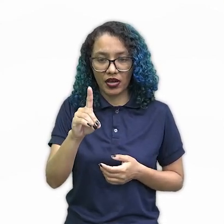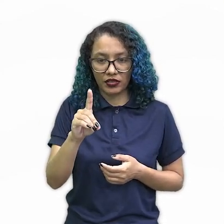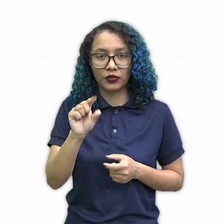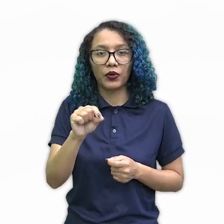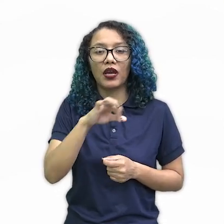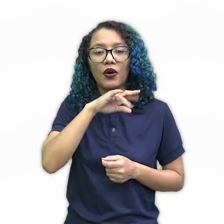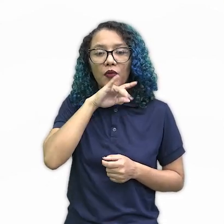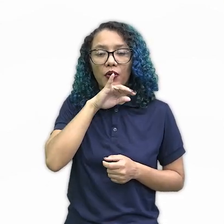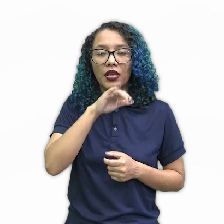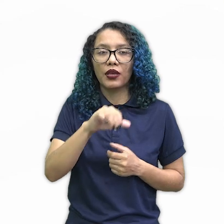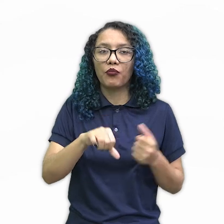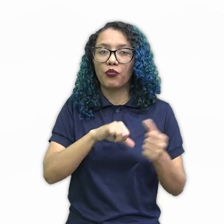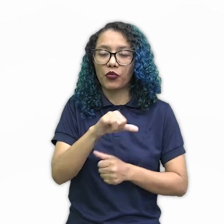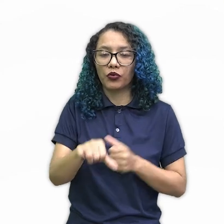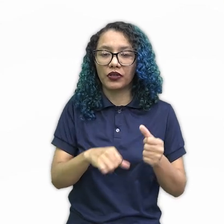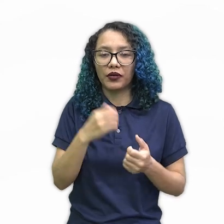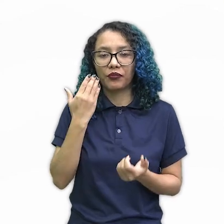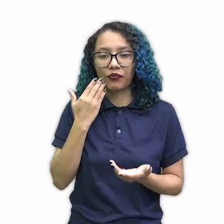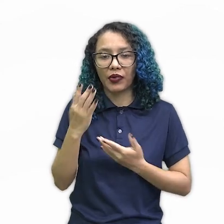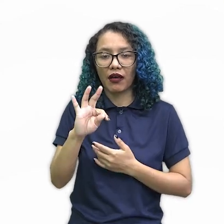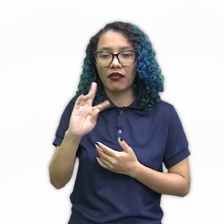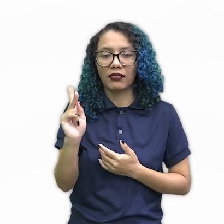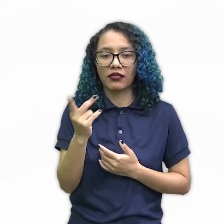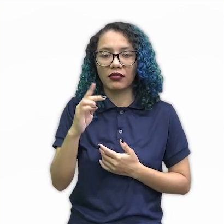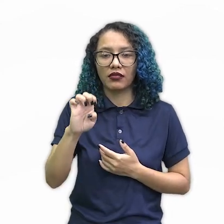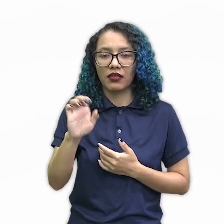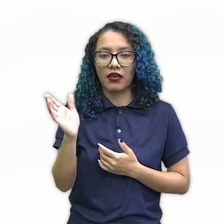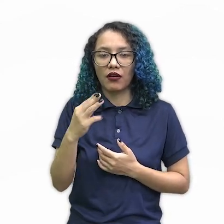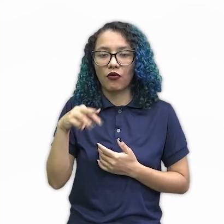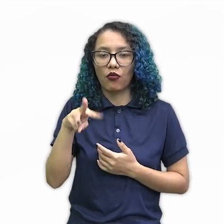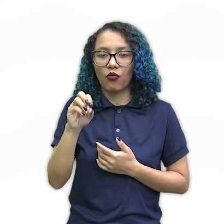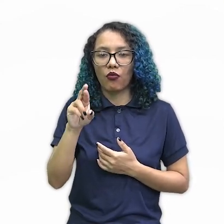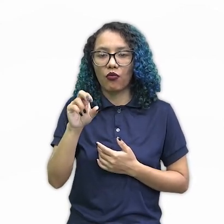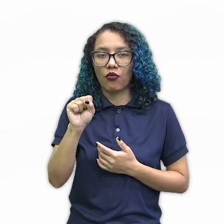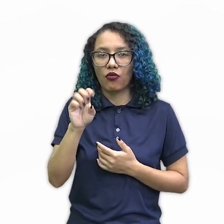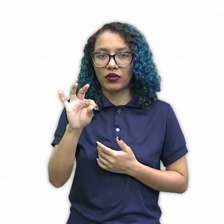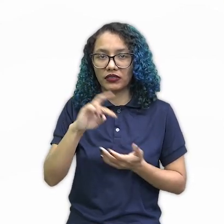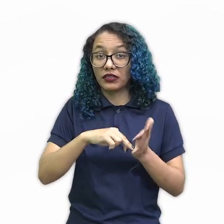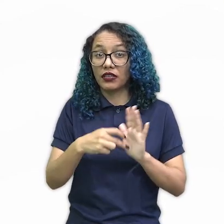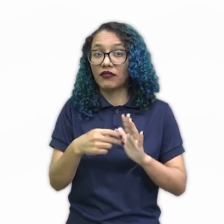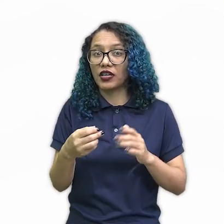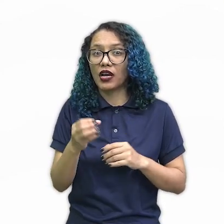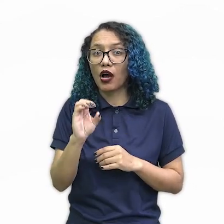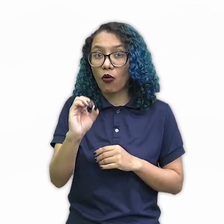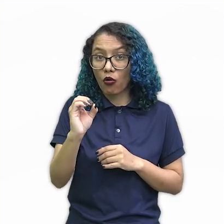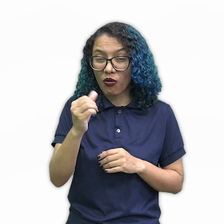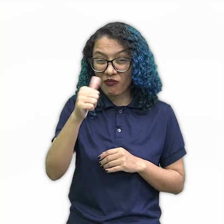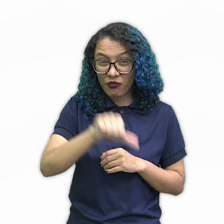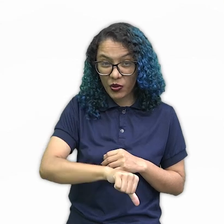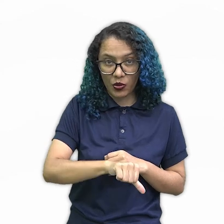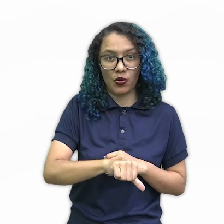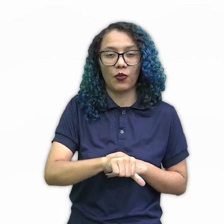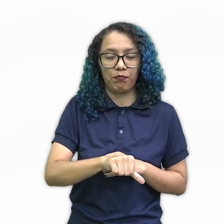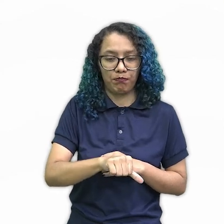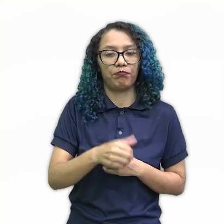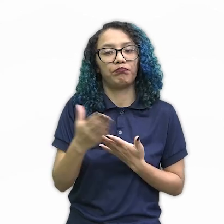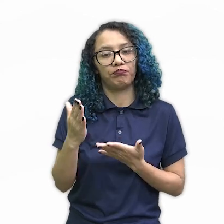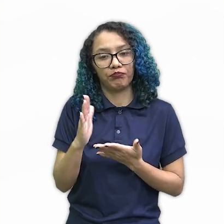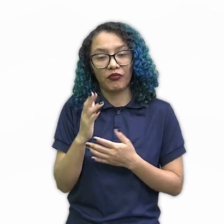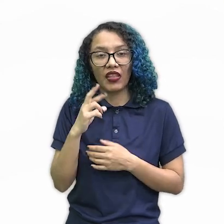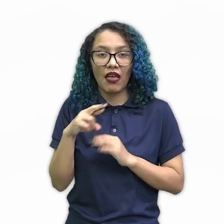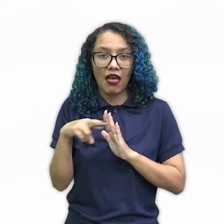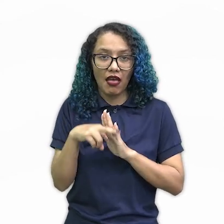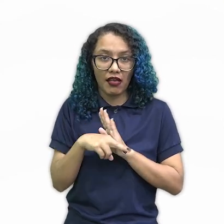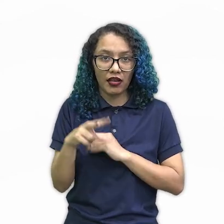transformar em the worst, que é o pior, ok? Então, são as exceções.